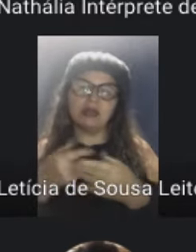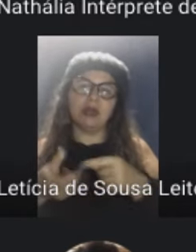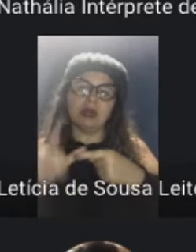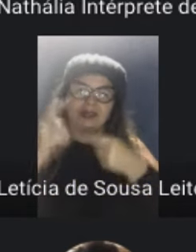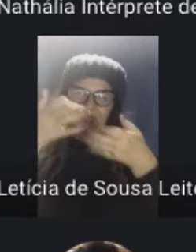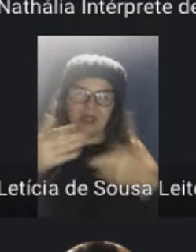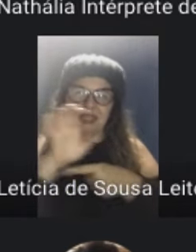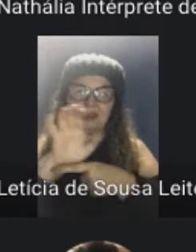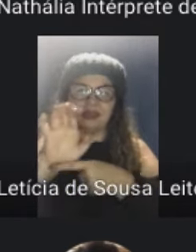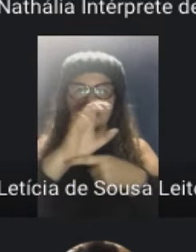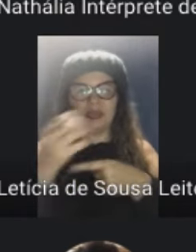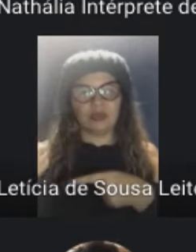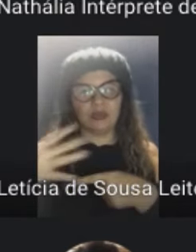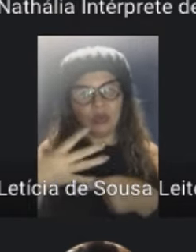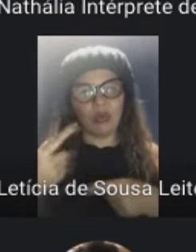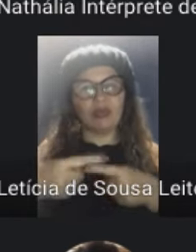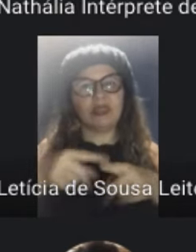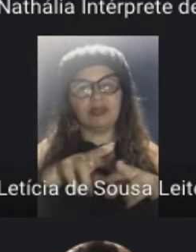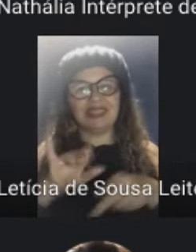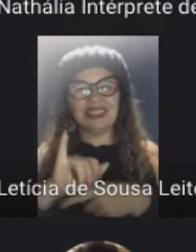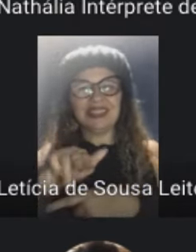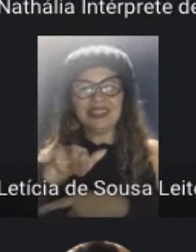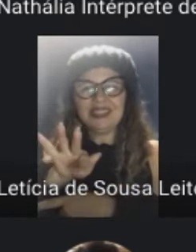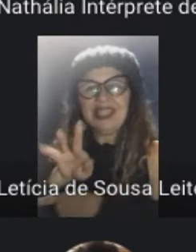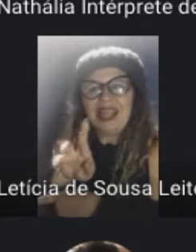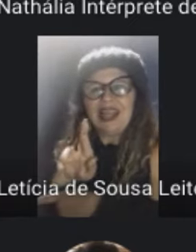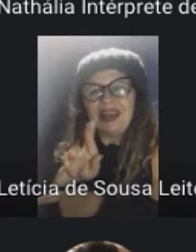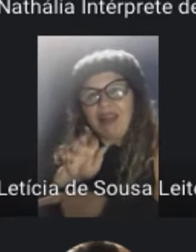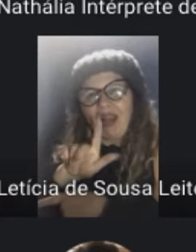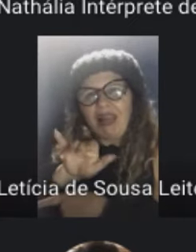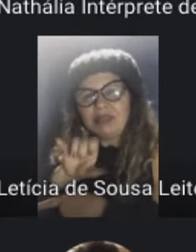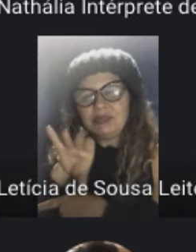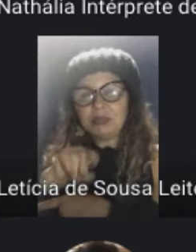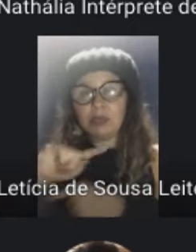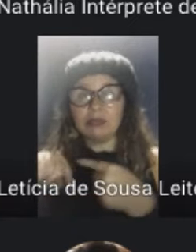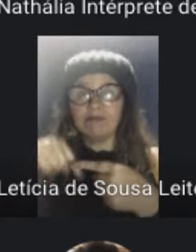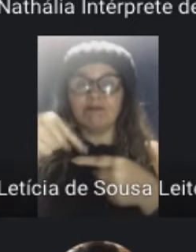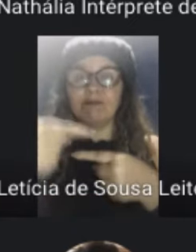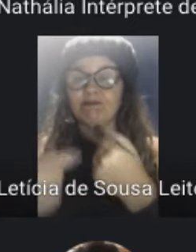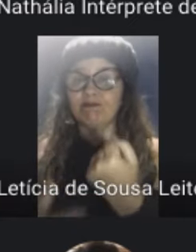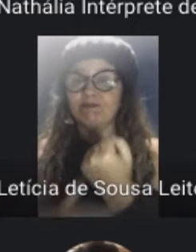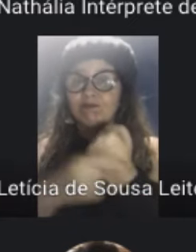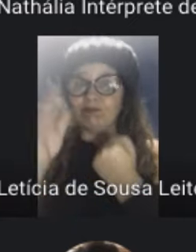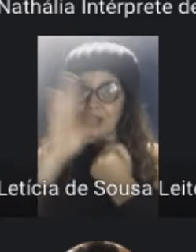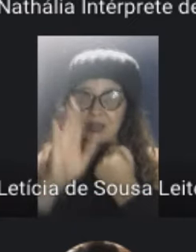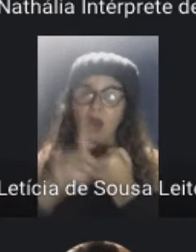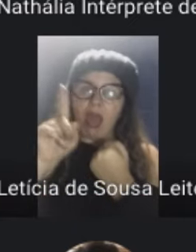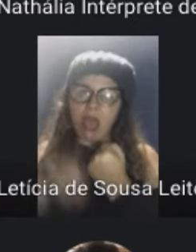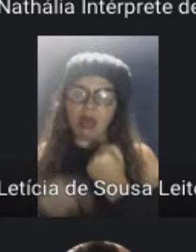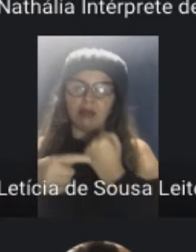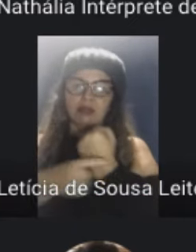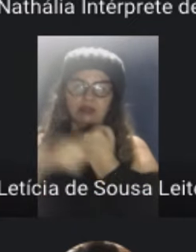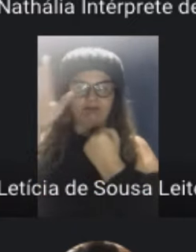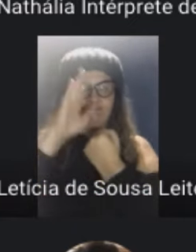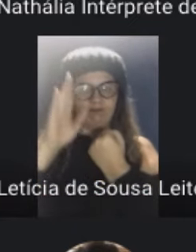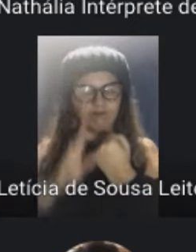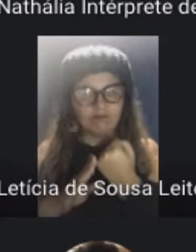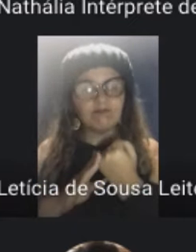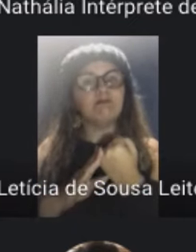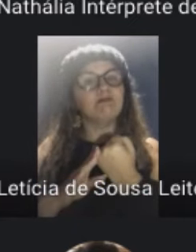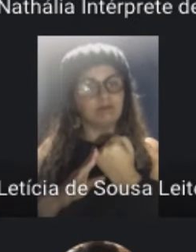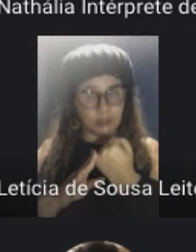tem a particularidade do integralismo. Mas, pessoalmente, a partir do momento que segurança nacional é segurança nacional no sentido forte do termo,